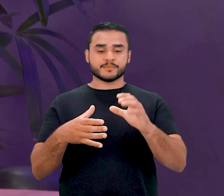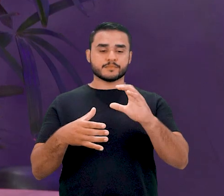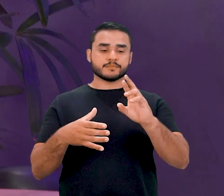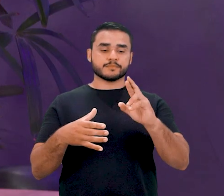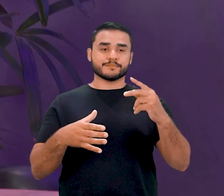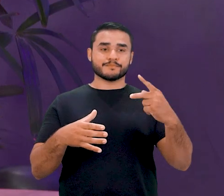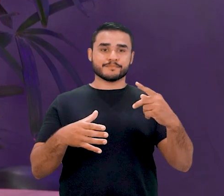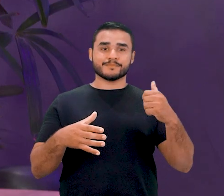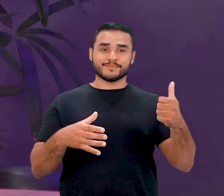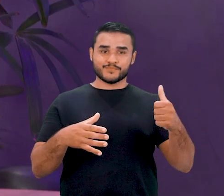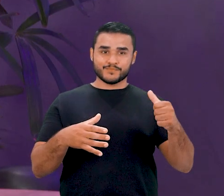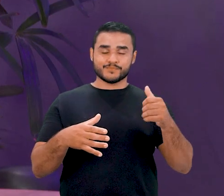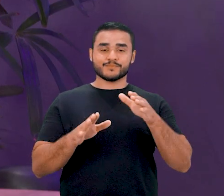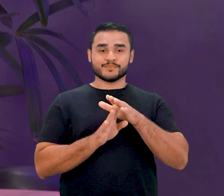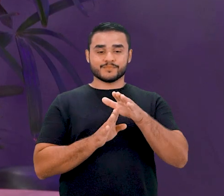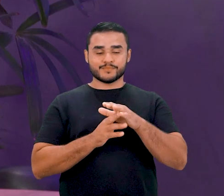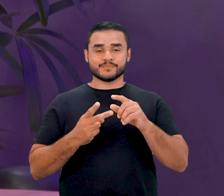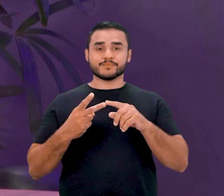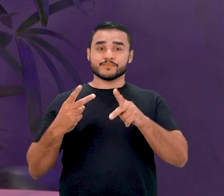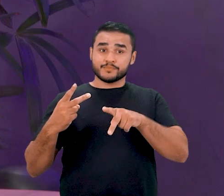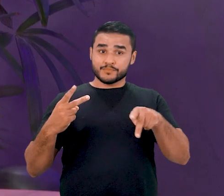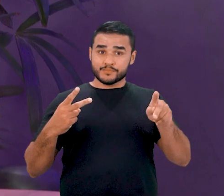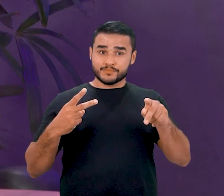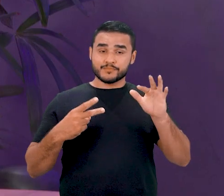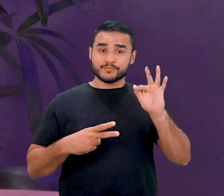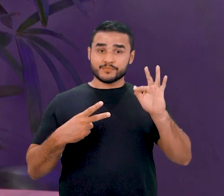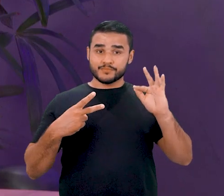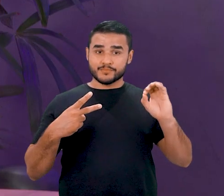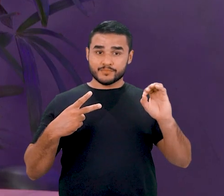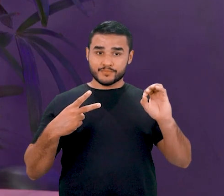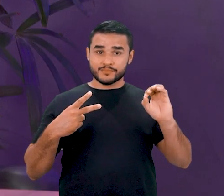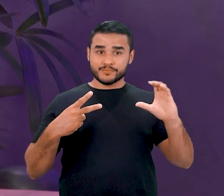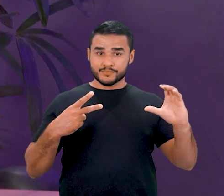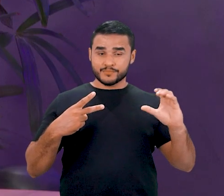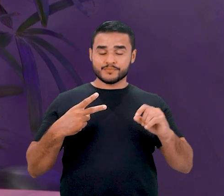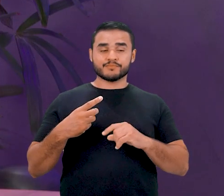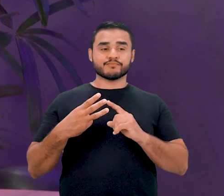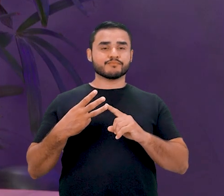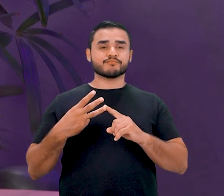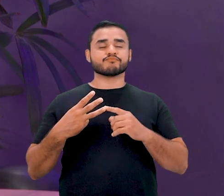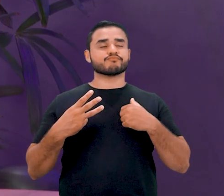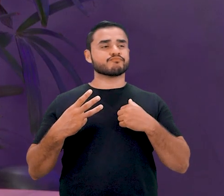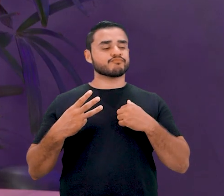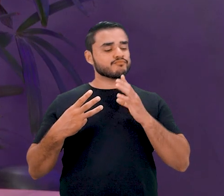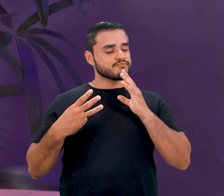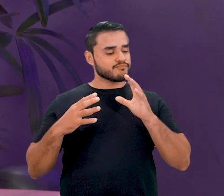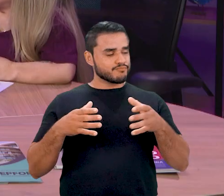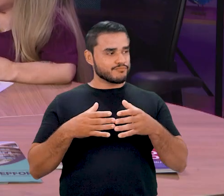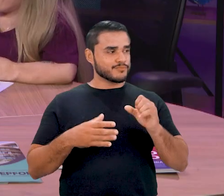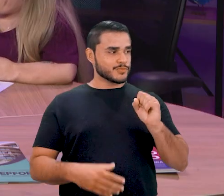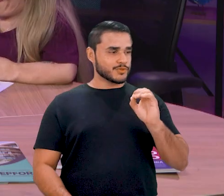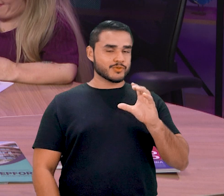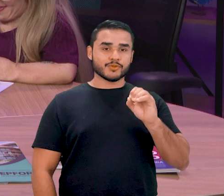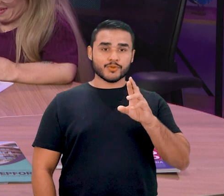sou professora da Fundação Oswaldo Cruz e trabalho junto com a equipe da doutora Socorro França, alguém que eu tenho, assim, Maravilhosa,